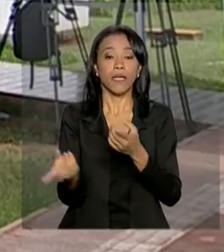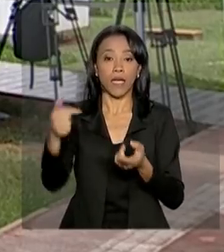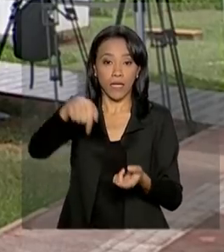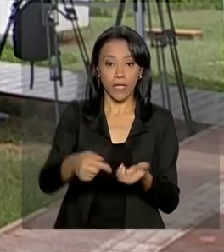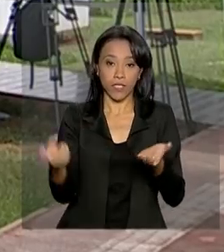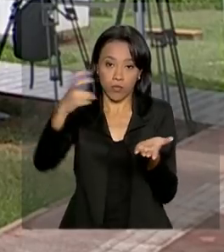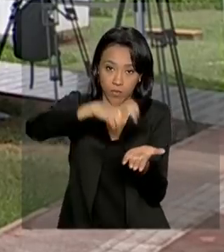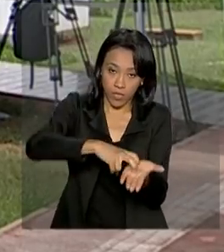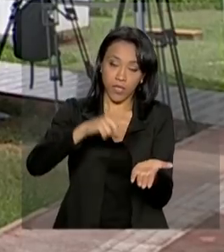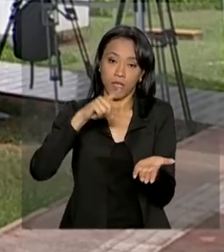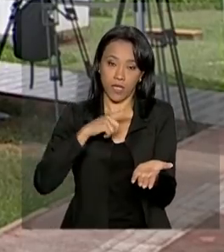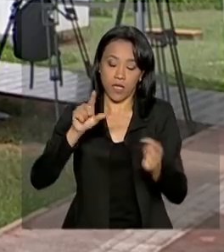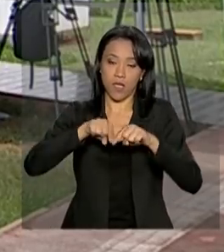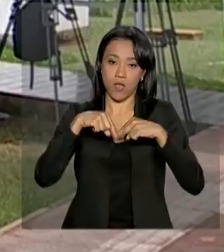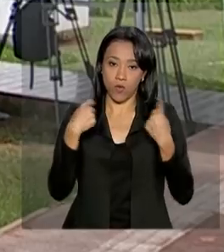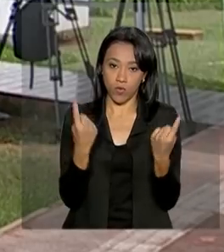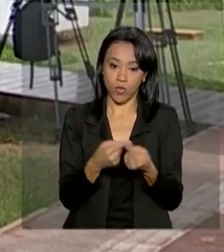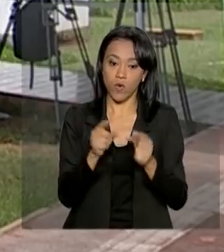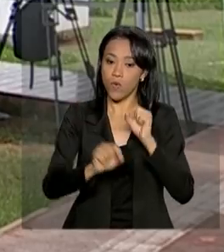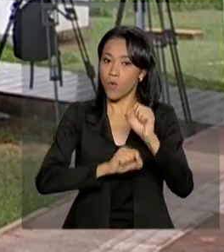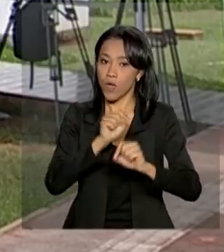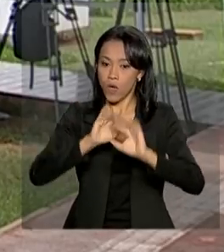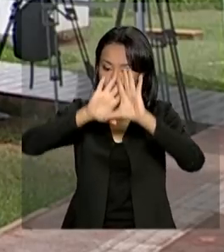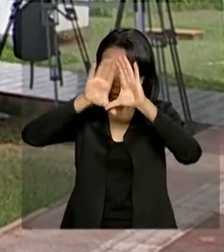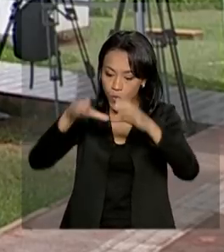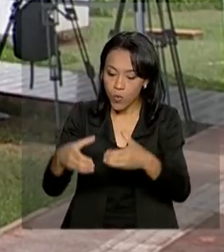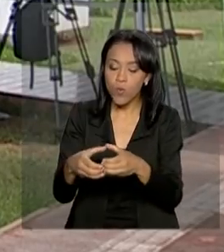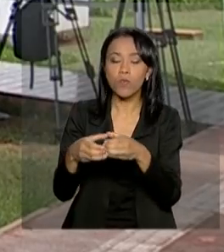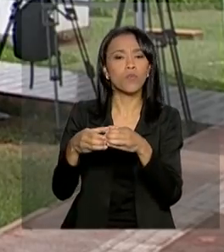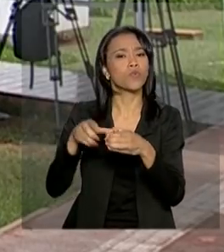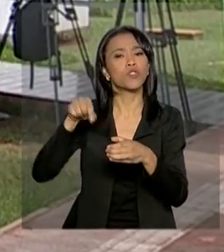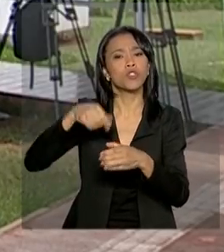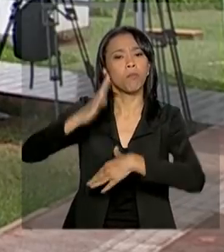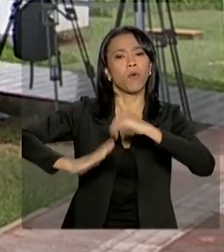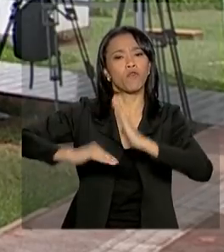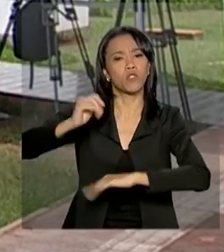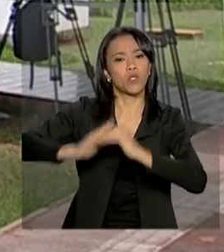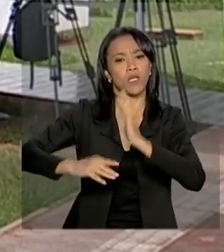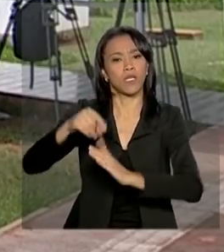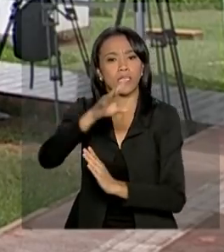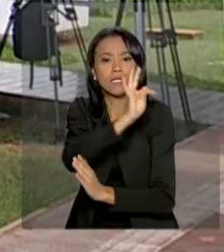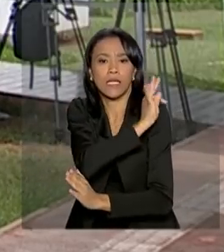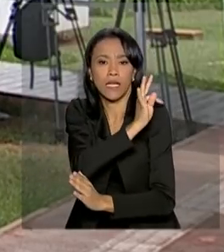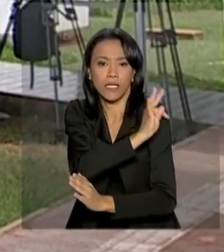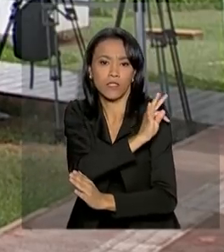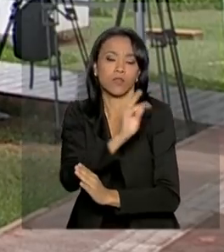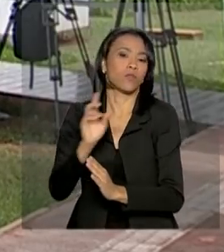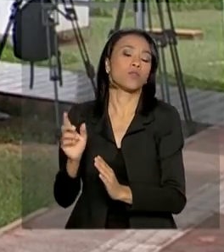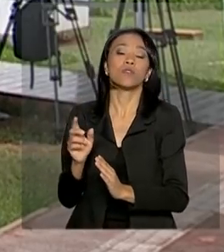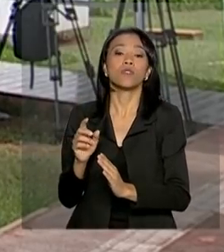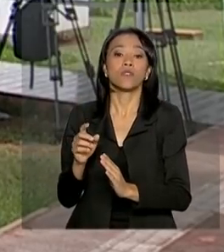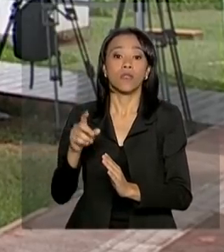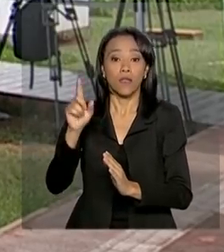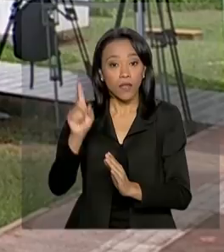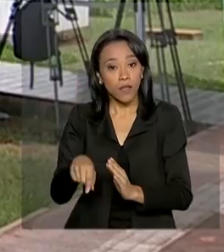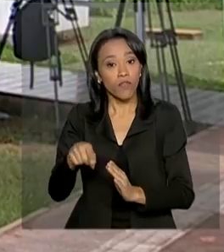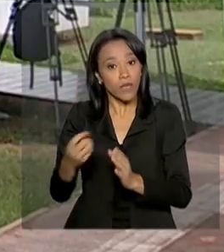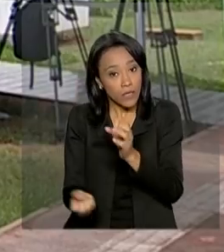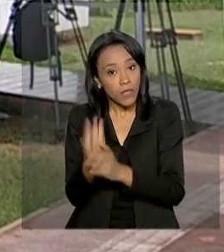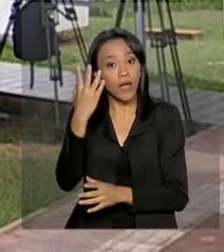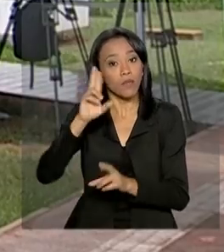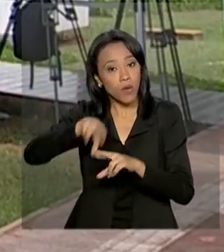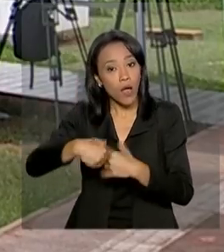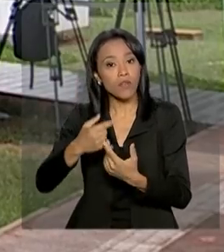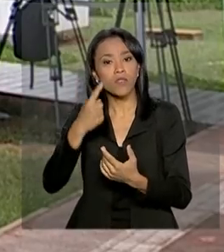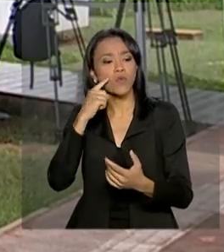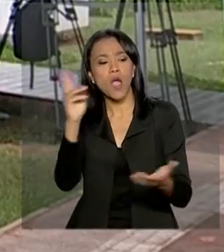está reunido o Gabinete de Crise, que é um grupo formado por técnicos e ministros, que foi criado para